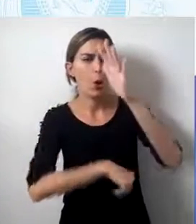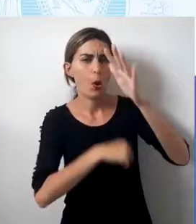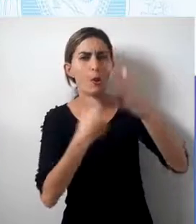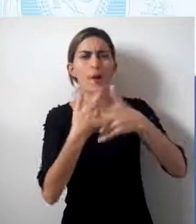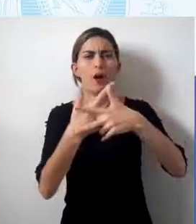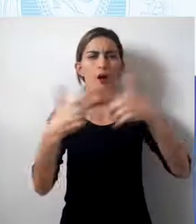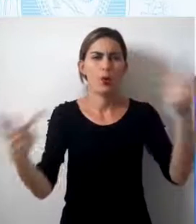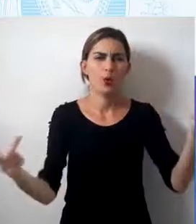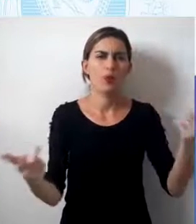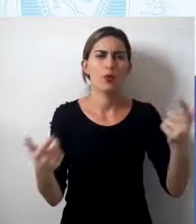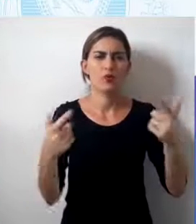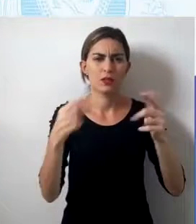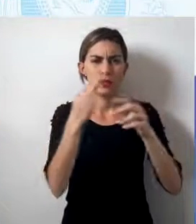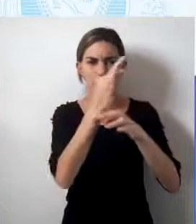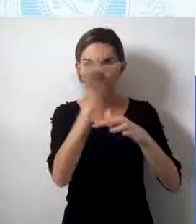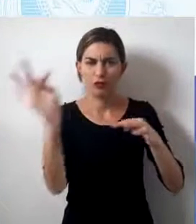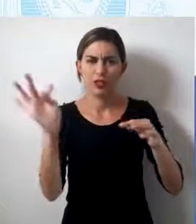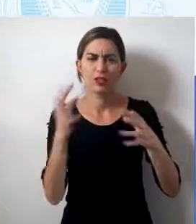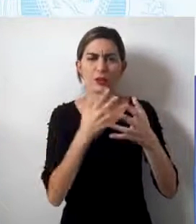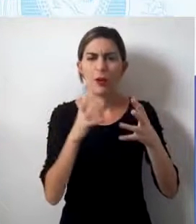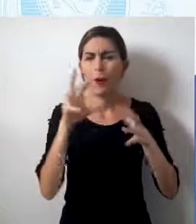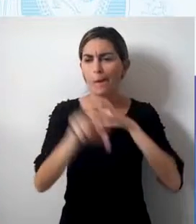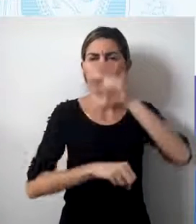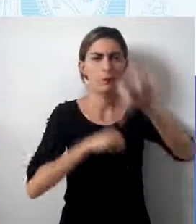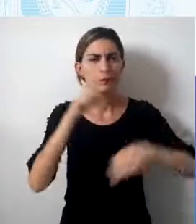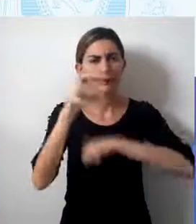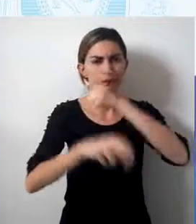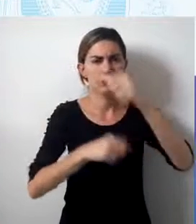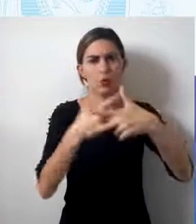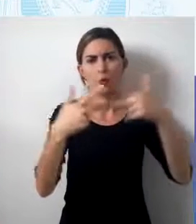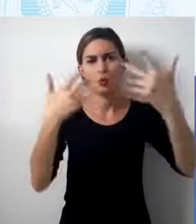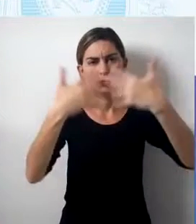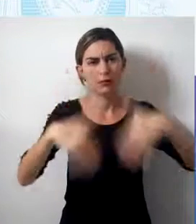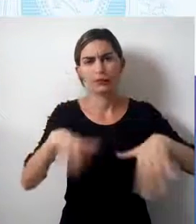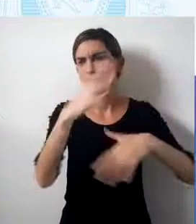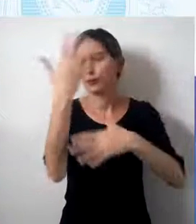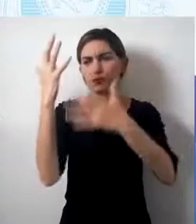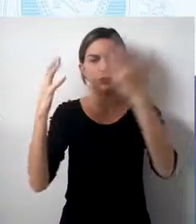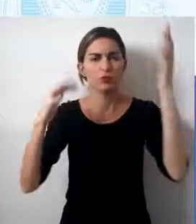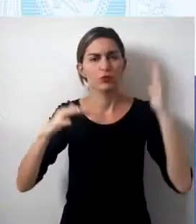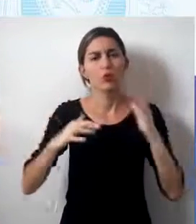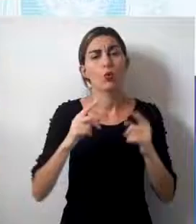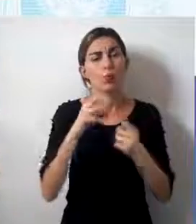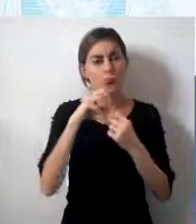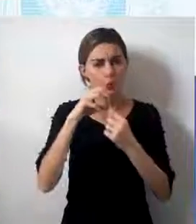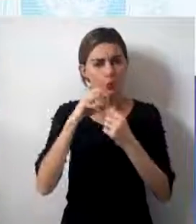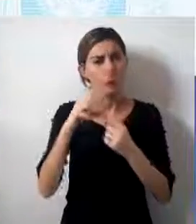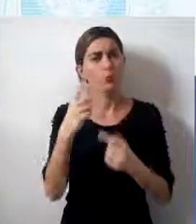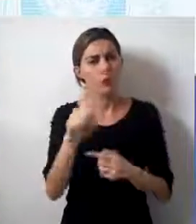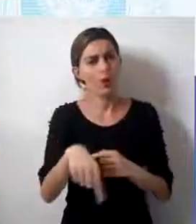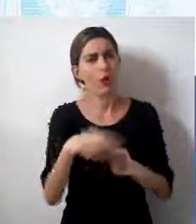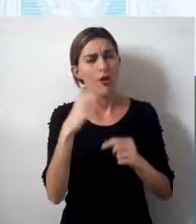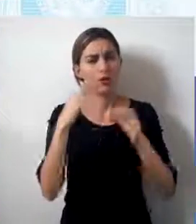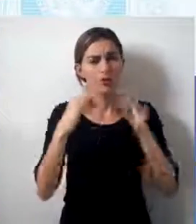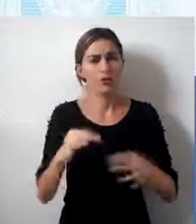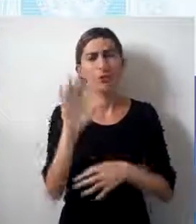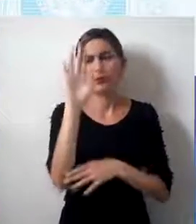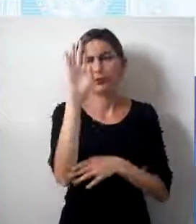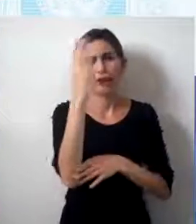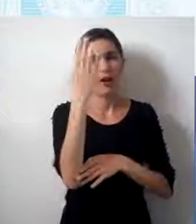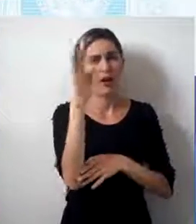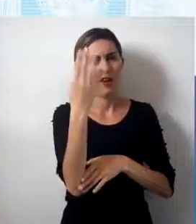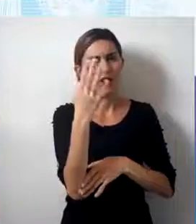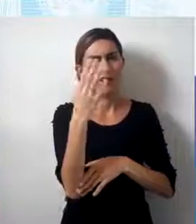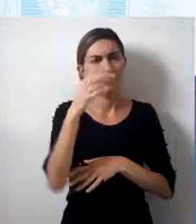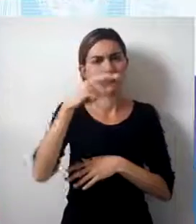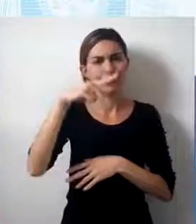roubar os recursos naturais tão apreciados da costa brasileira. Um deles, justamente o pau-brasil,